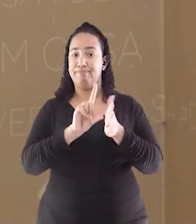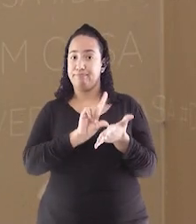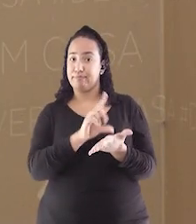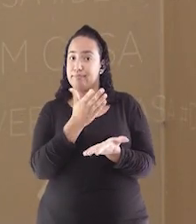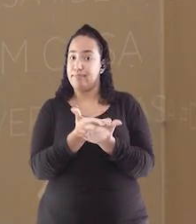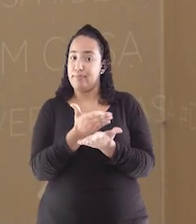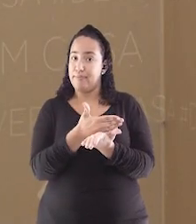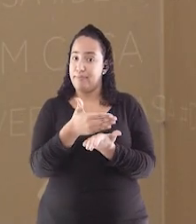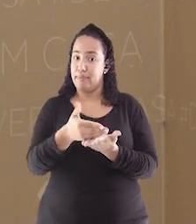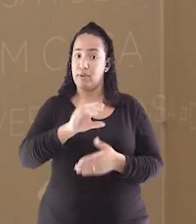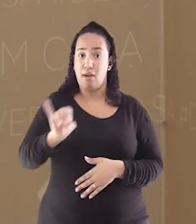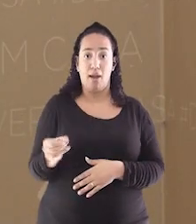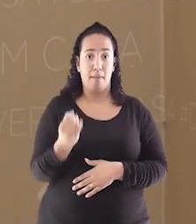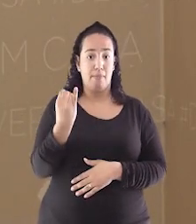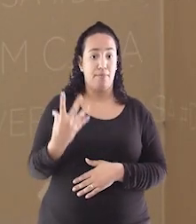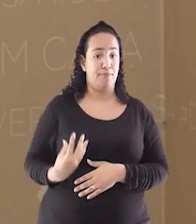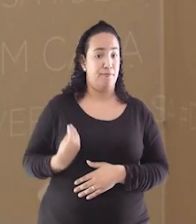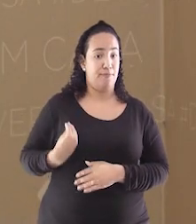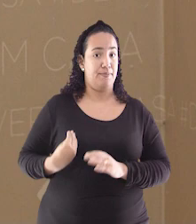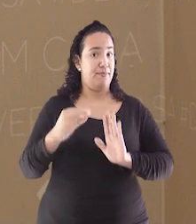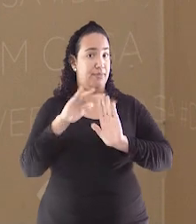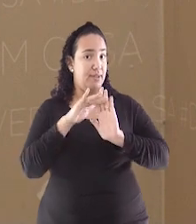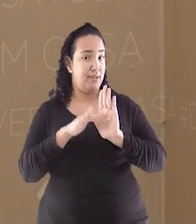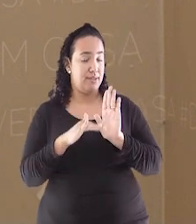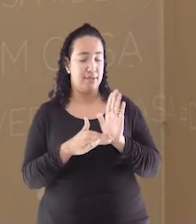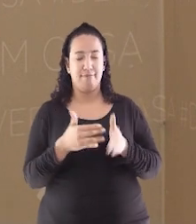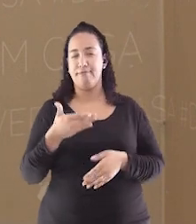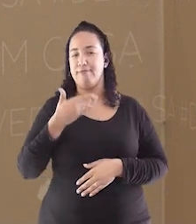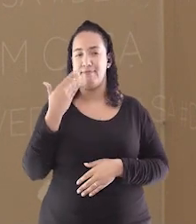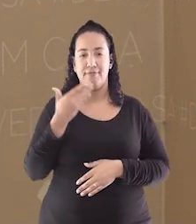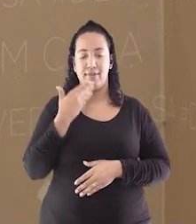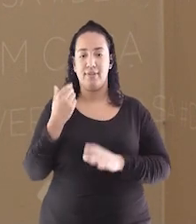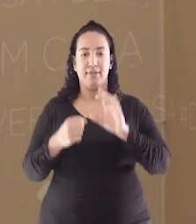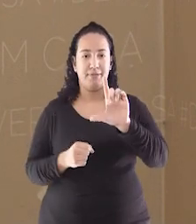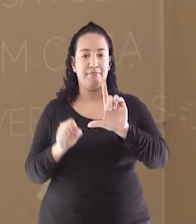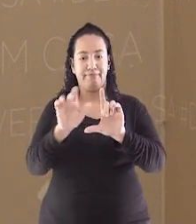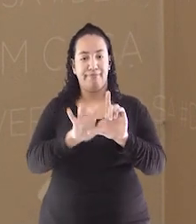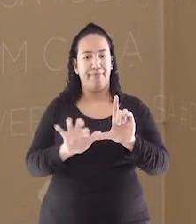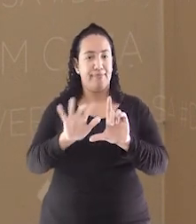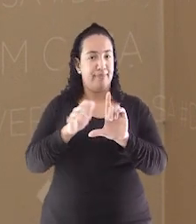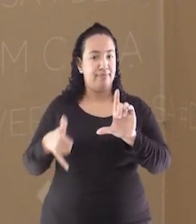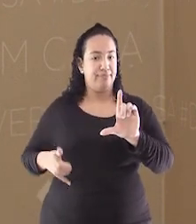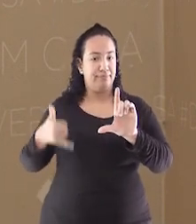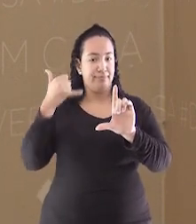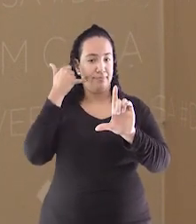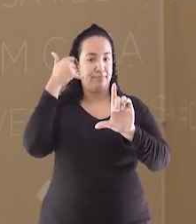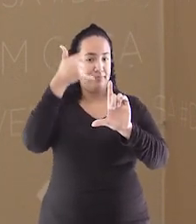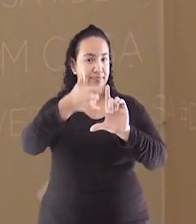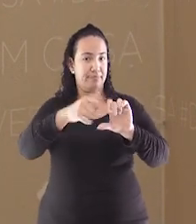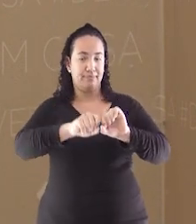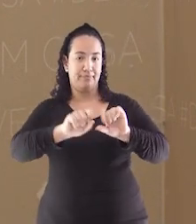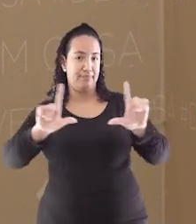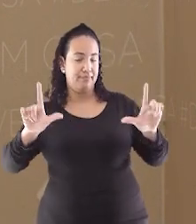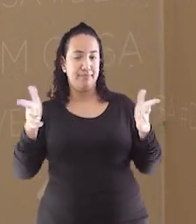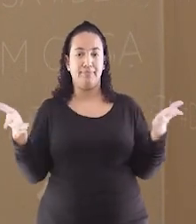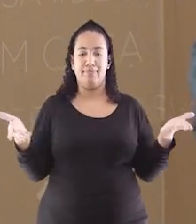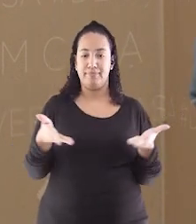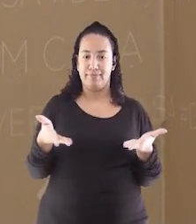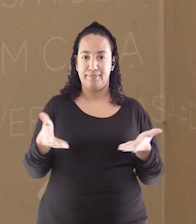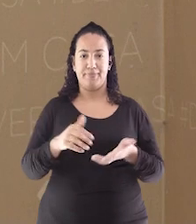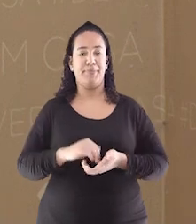aula, aproveita e já marca a sua presença. É bem fácil. Basta apontar a câmera do seu celular para o QR Code que está aparecendo aqui na